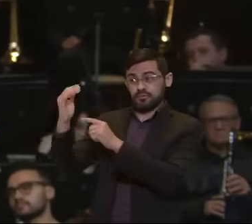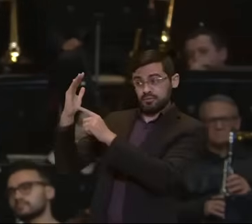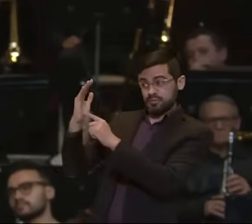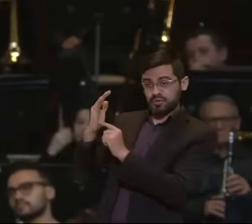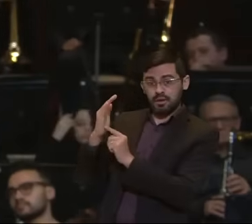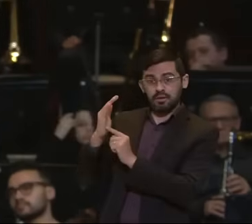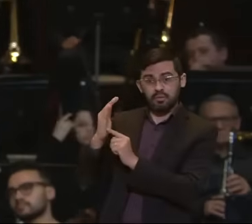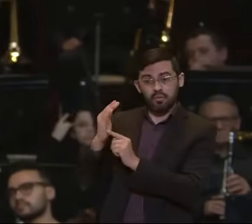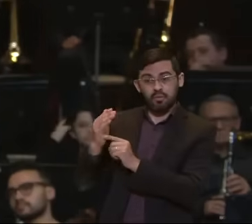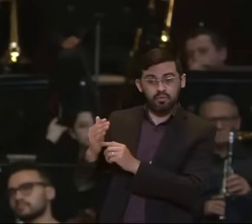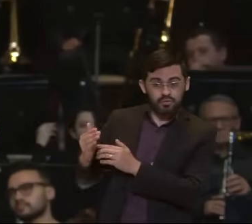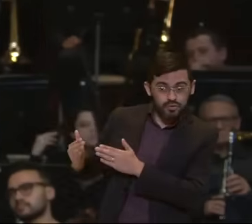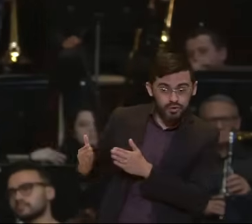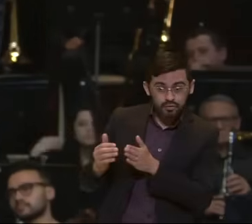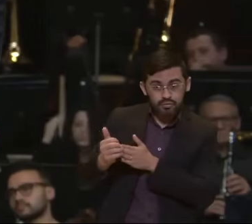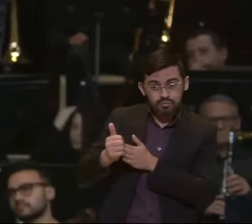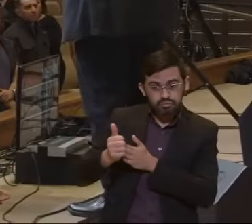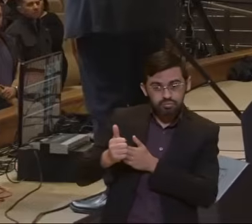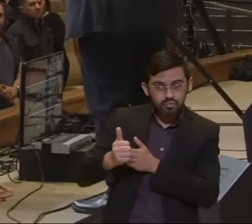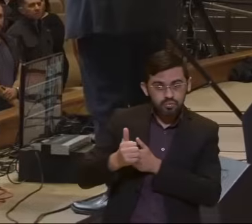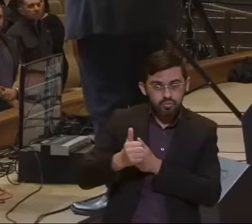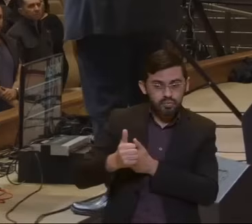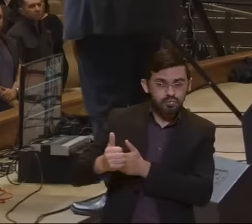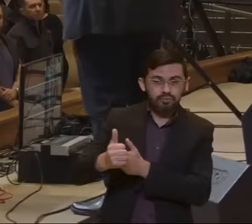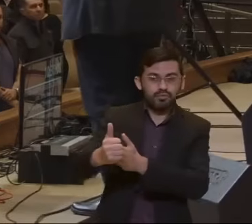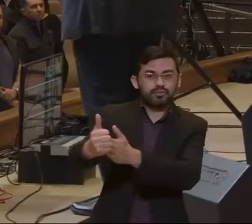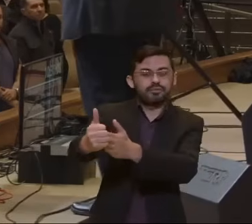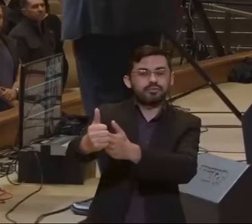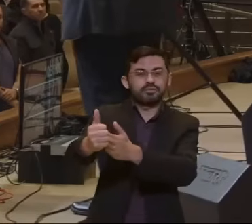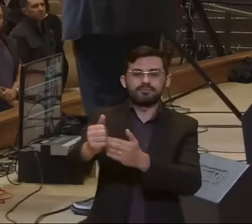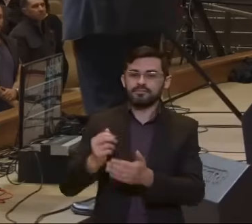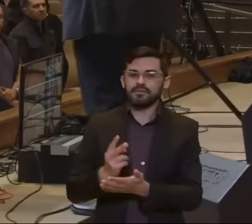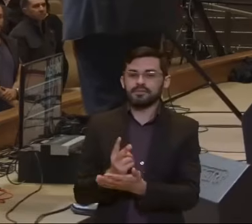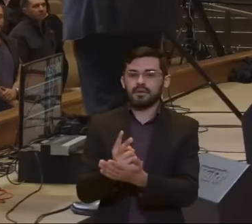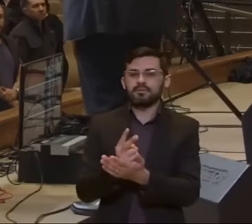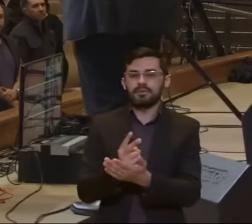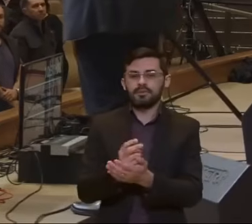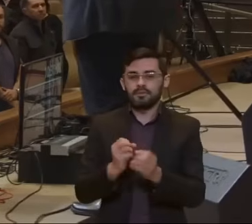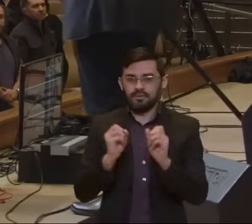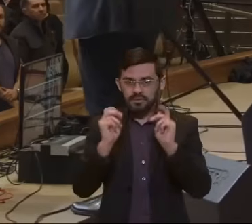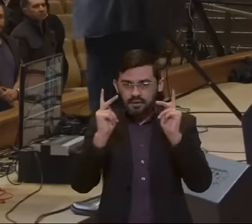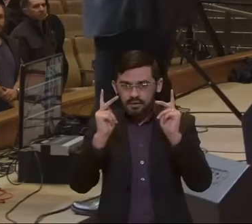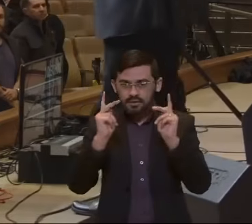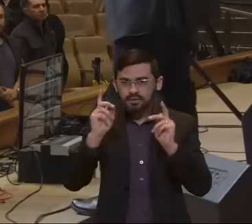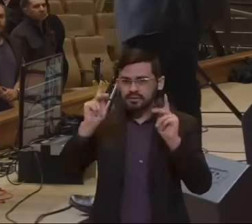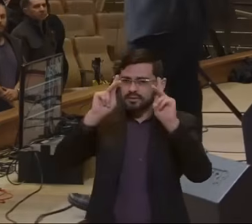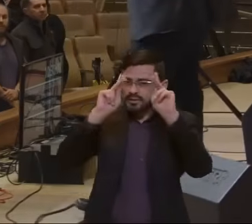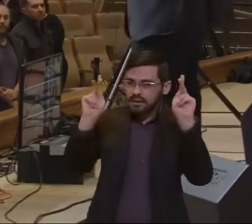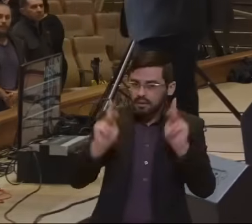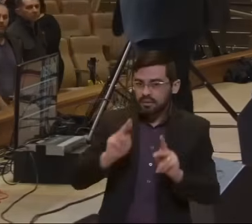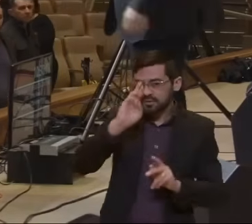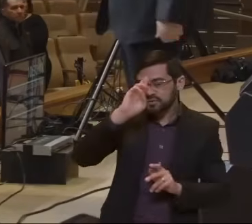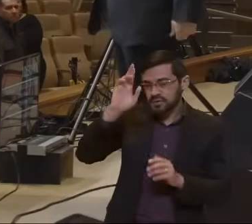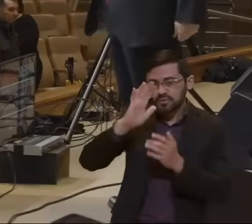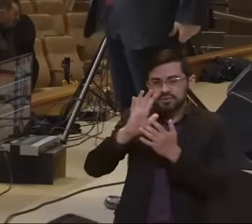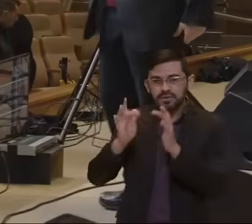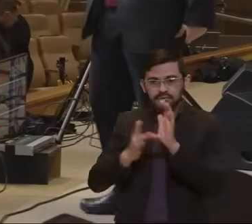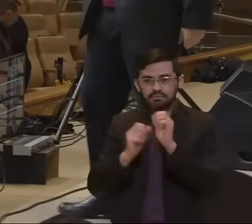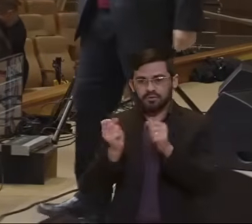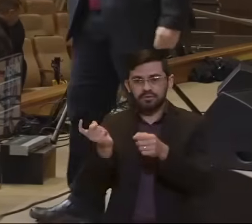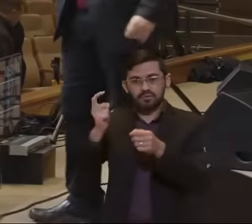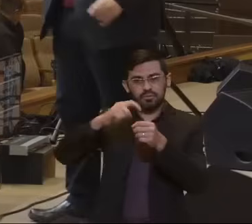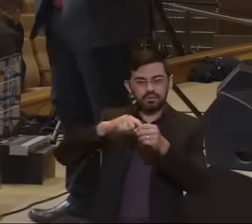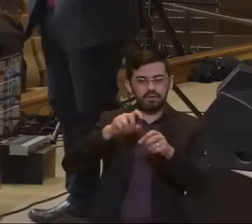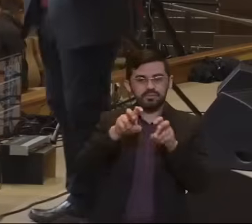não. Ele é o caminho. Ele pega a gente pela mão e vai conduzindo a gente, tá bom? Vai na paz do Senhor Jesus. Pode voltar ao seu